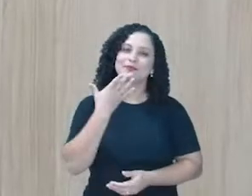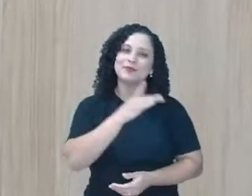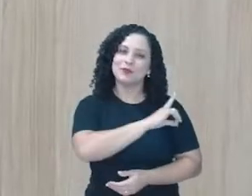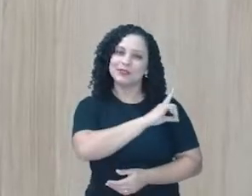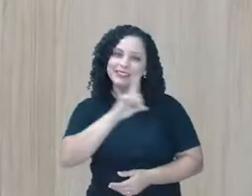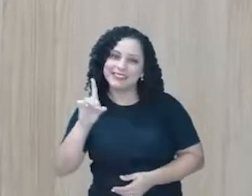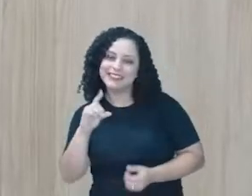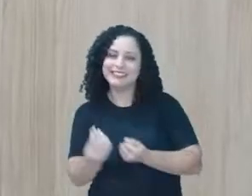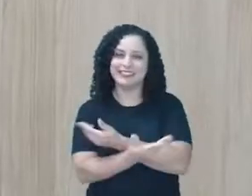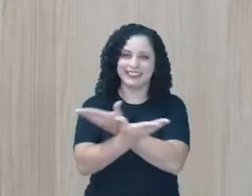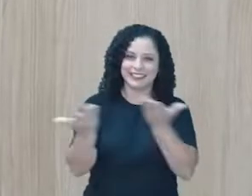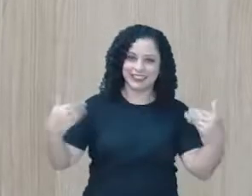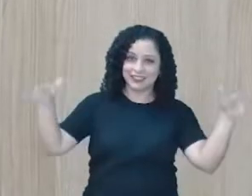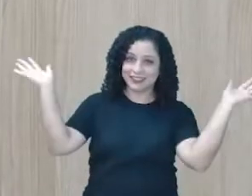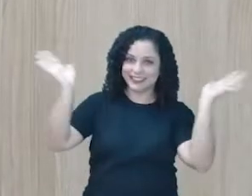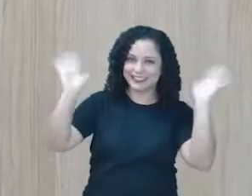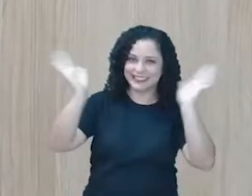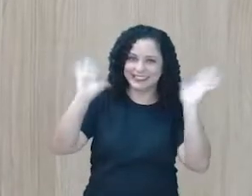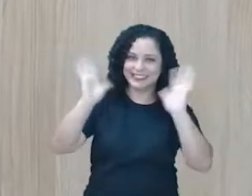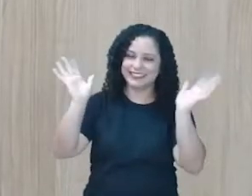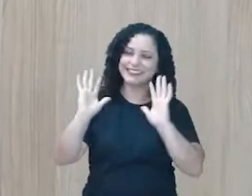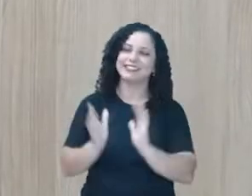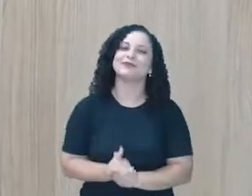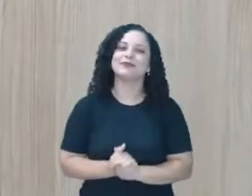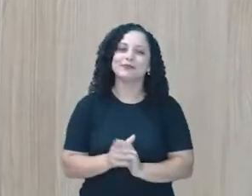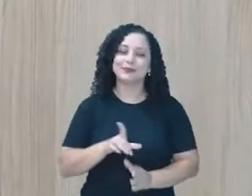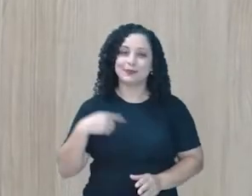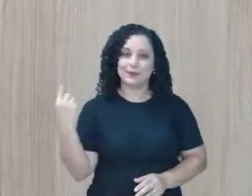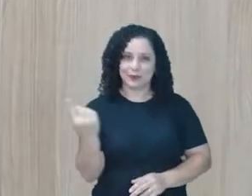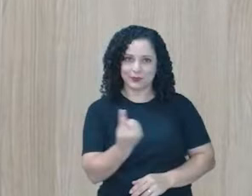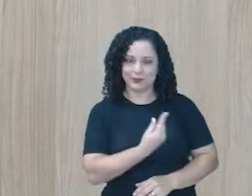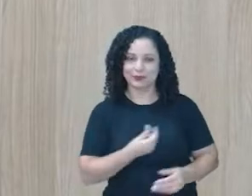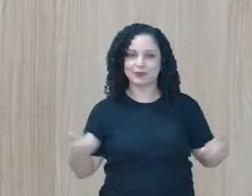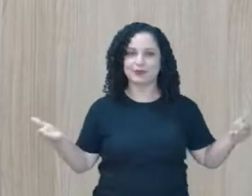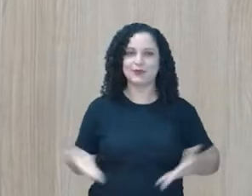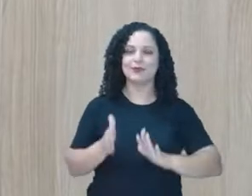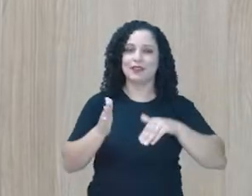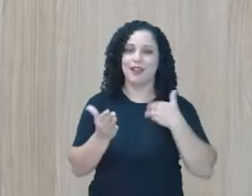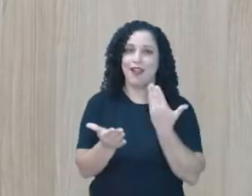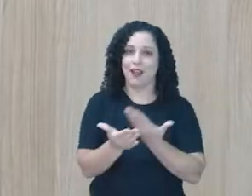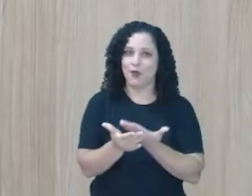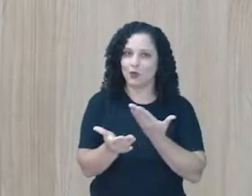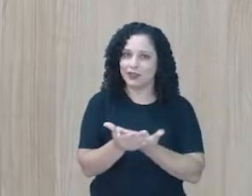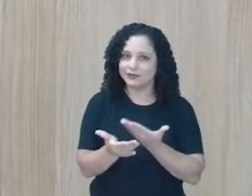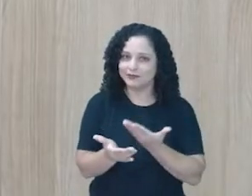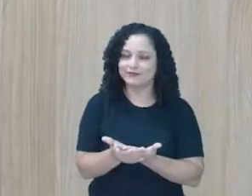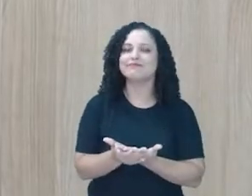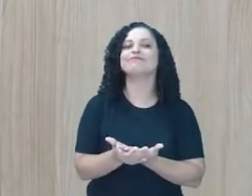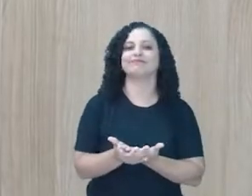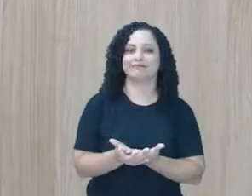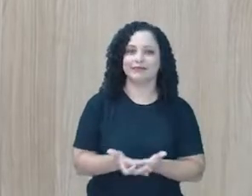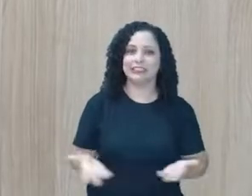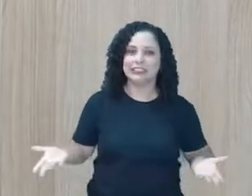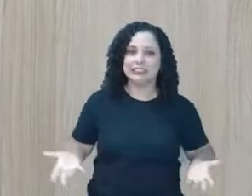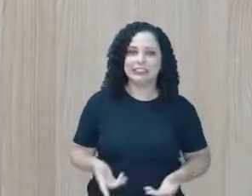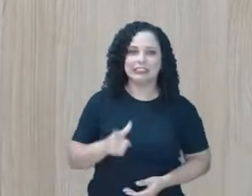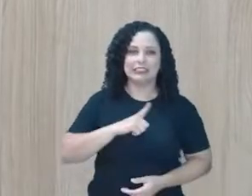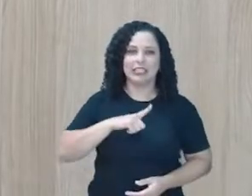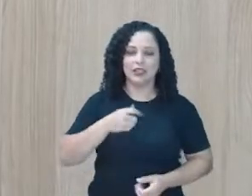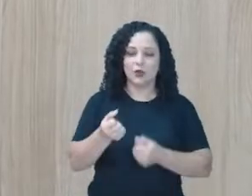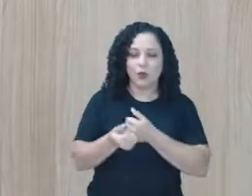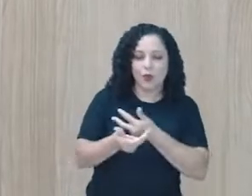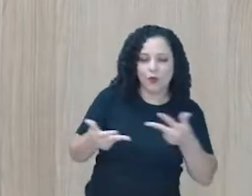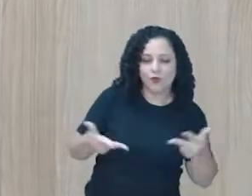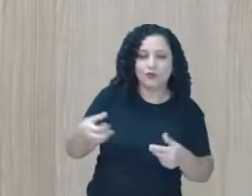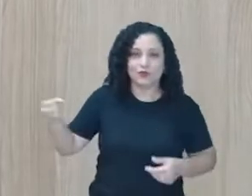dia, pessoal. Tudo bem com vocês? Estamos aqui, né, iniciando mais uma aula aí cheias de